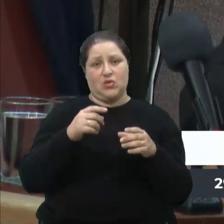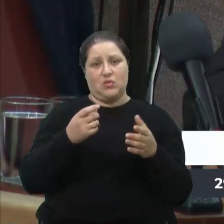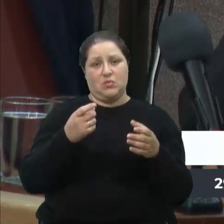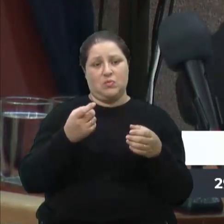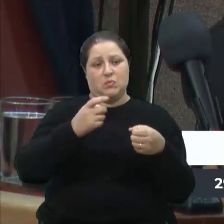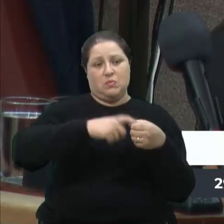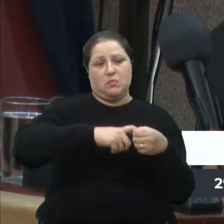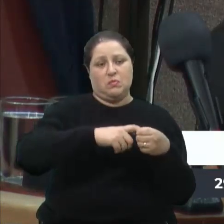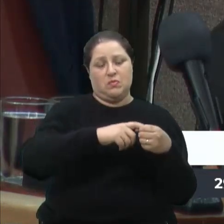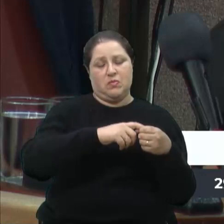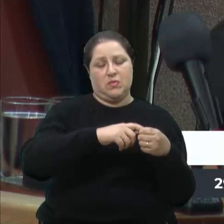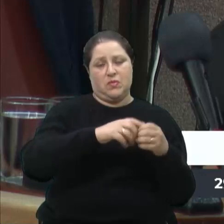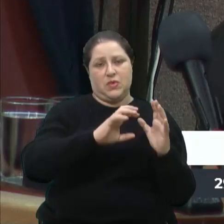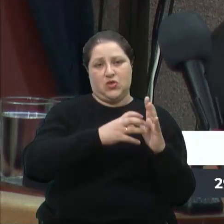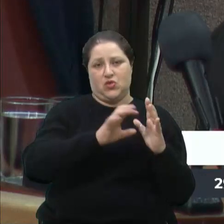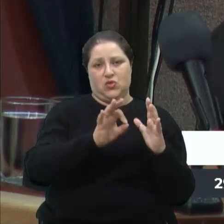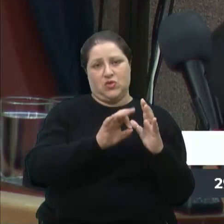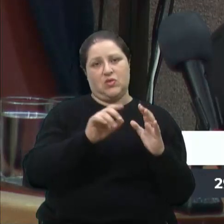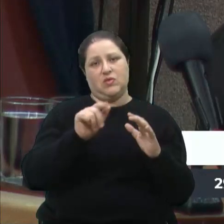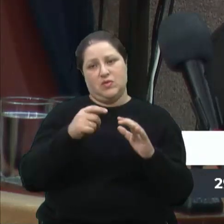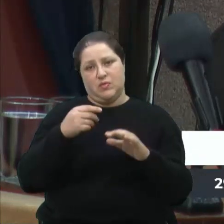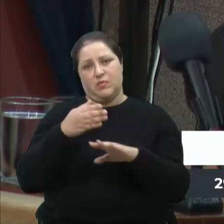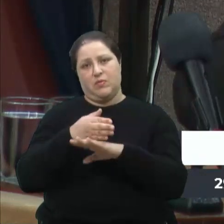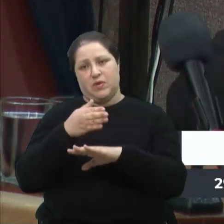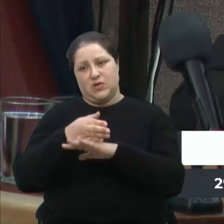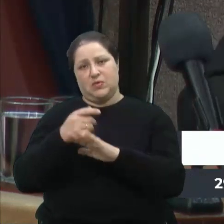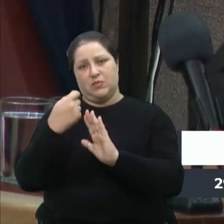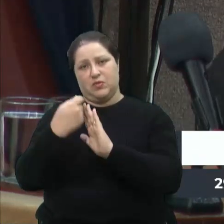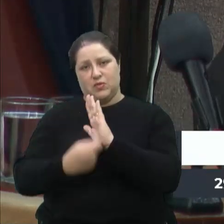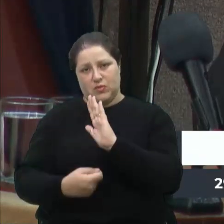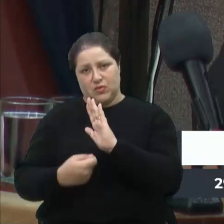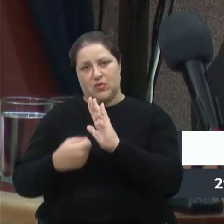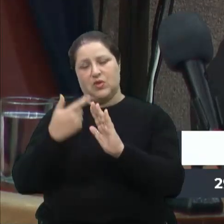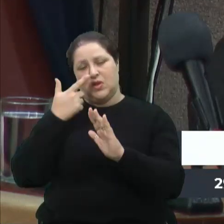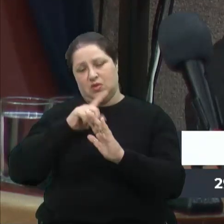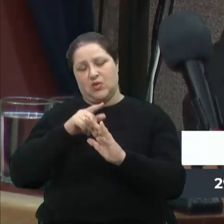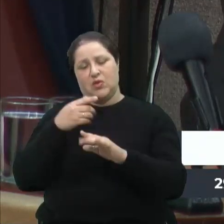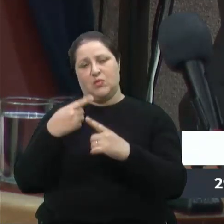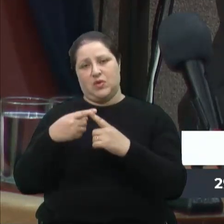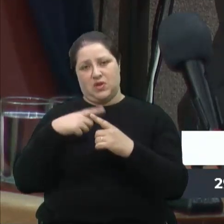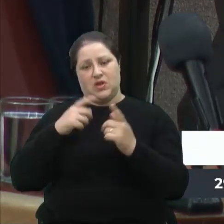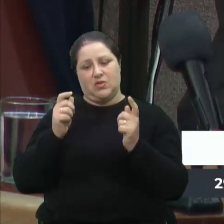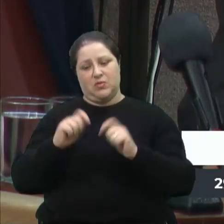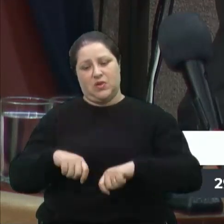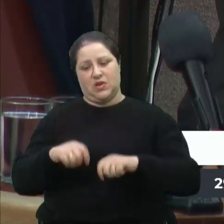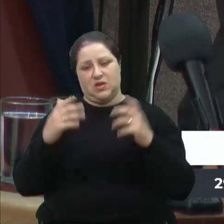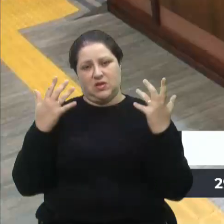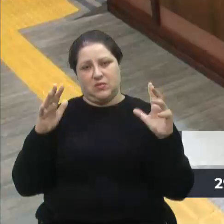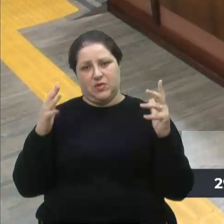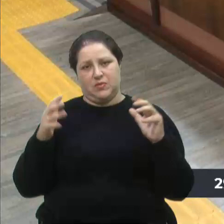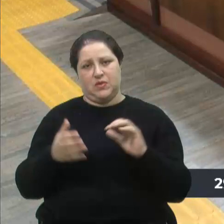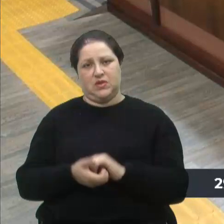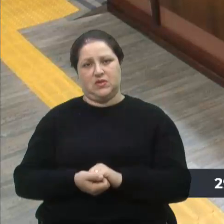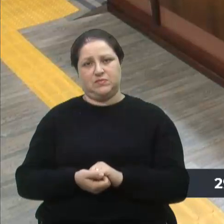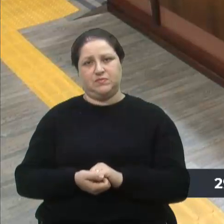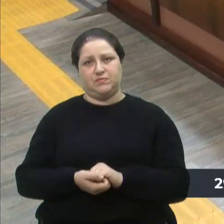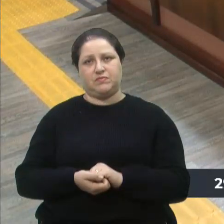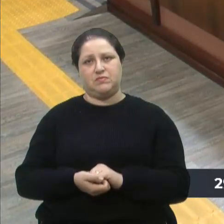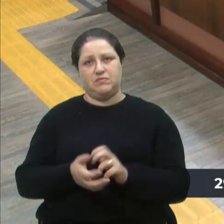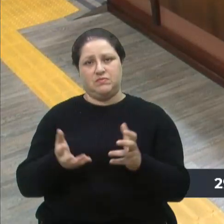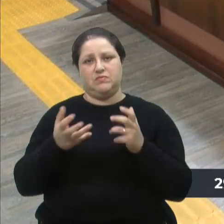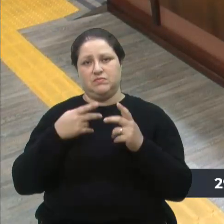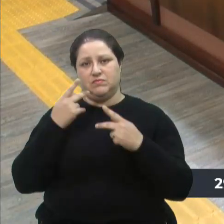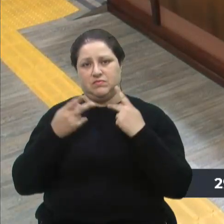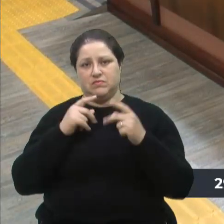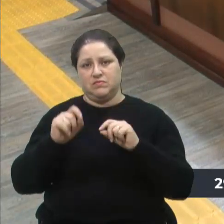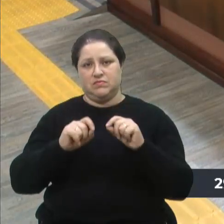um processo seletivo, né, e entrou por competência. Parabéns. Obrigado. E eu quero